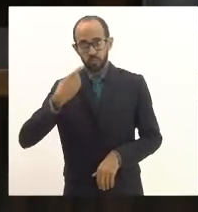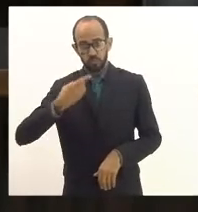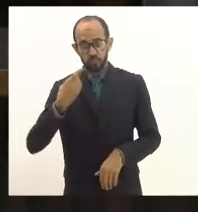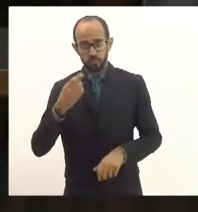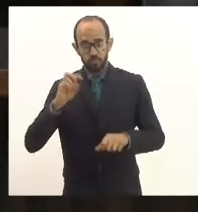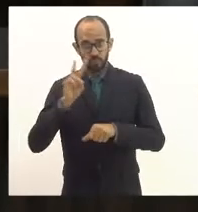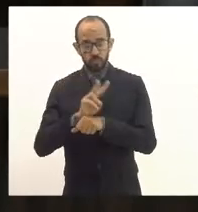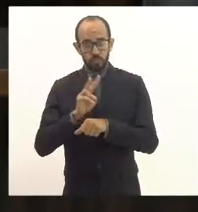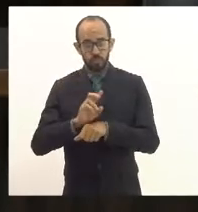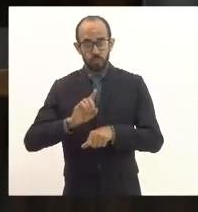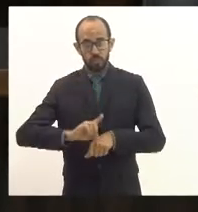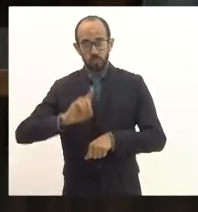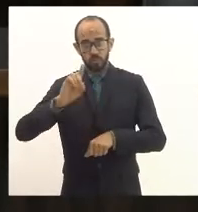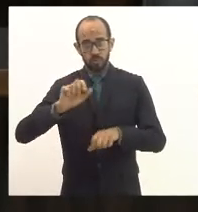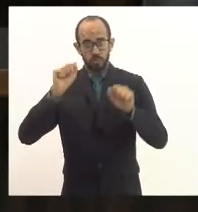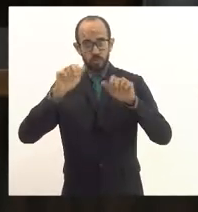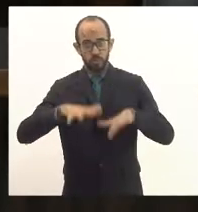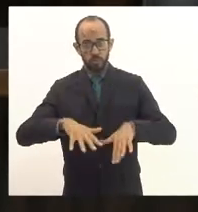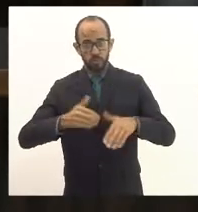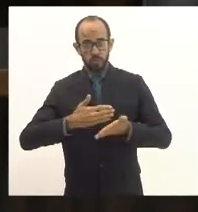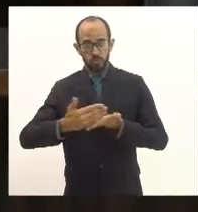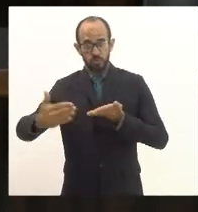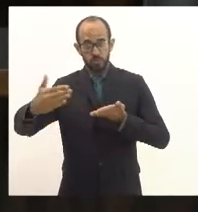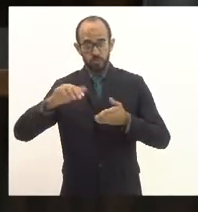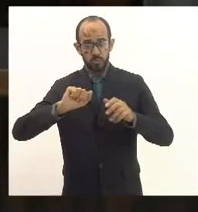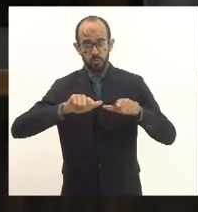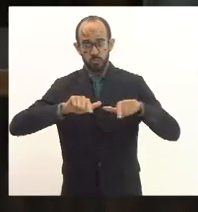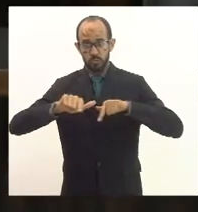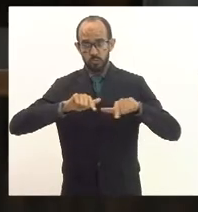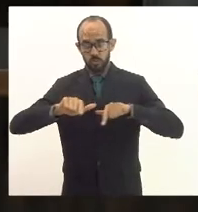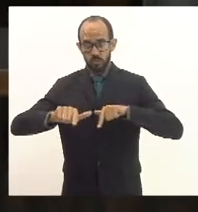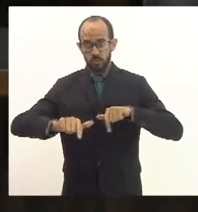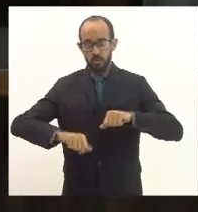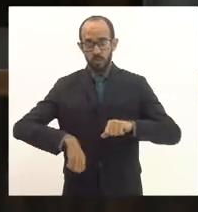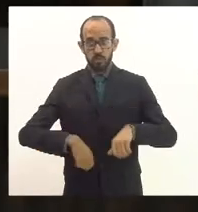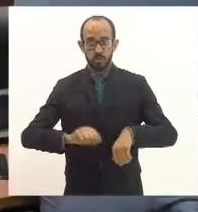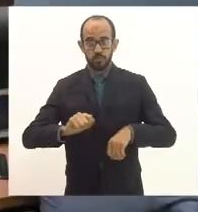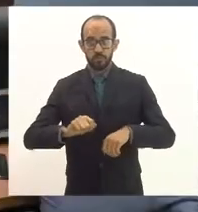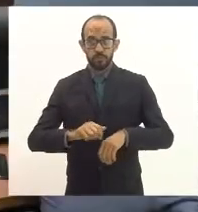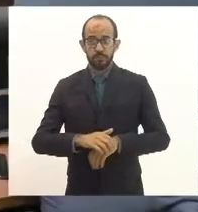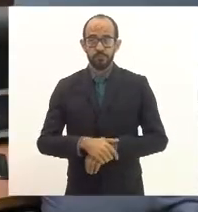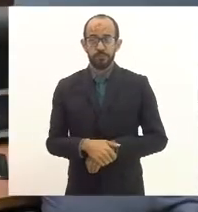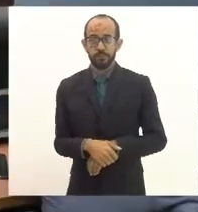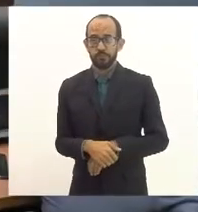os nossos trabalhos. Está aberta a segunda sessão extraordinária do dia.